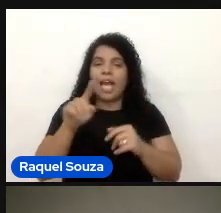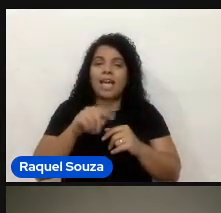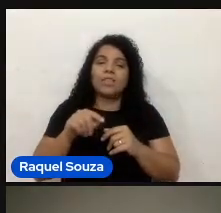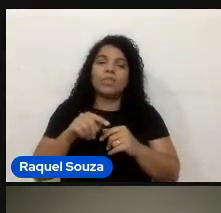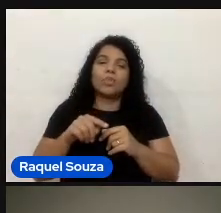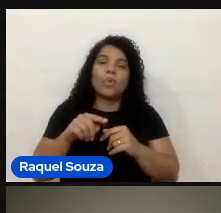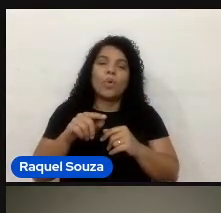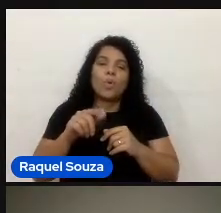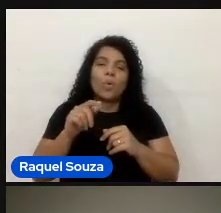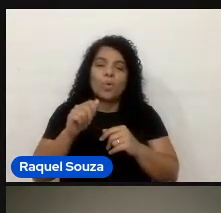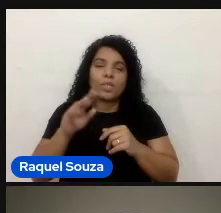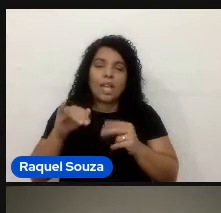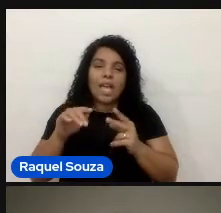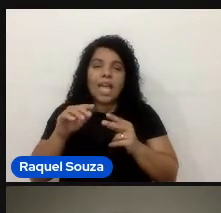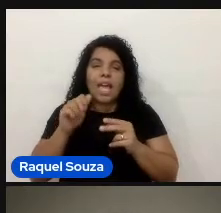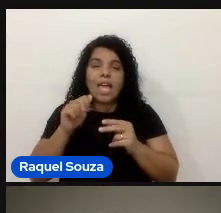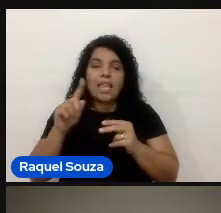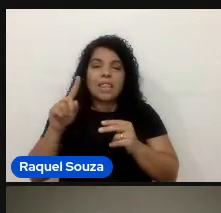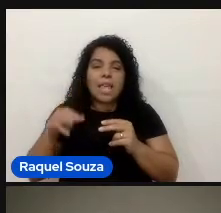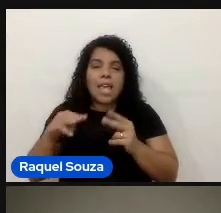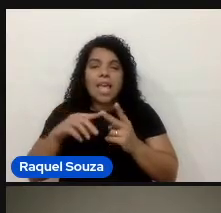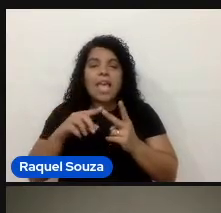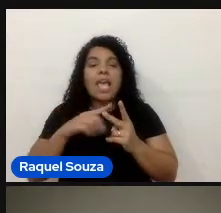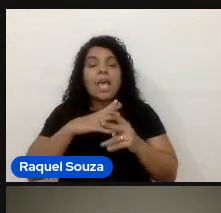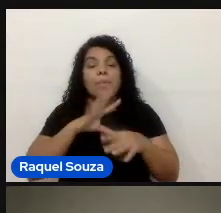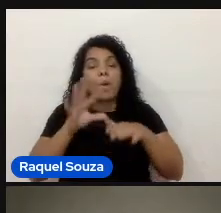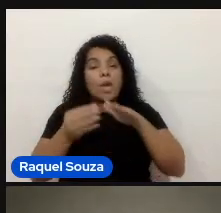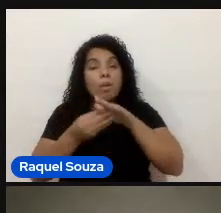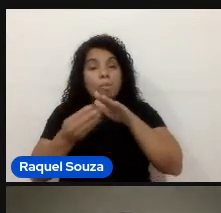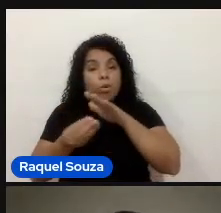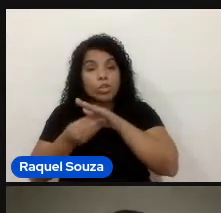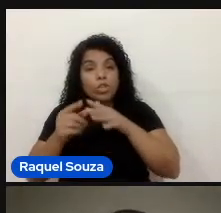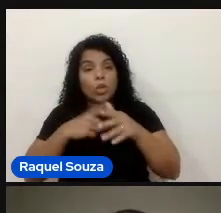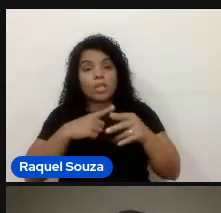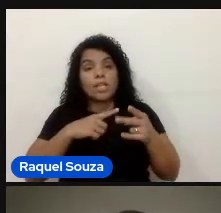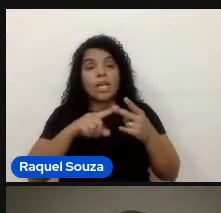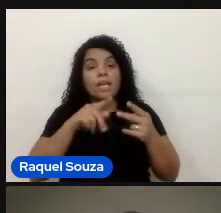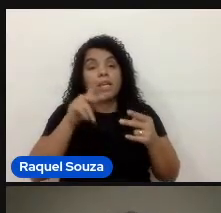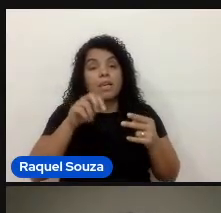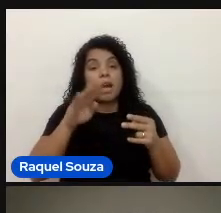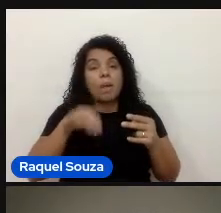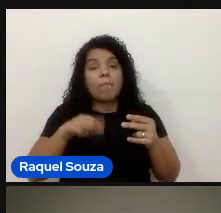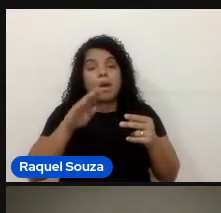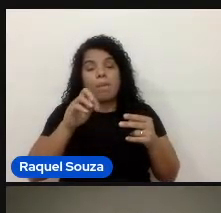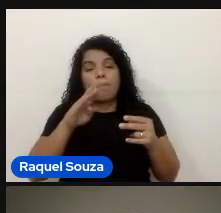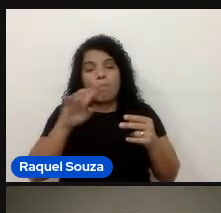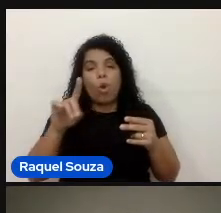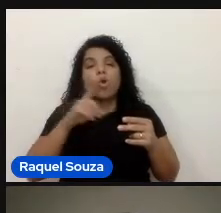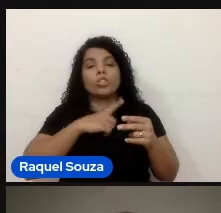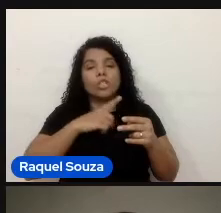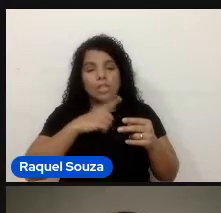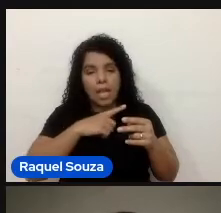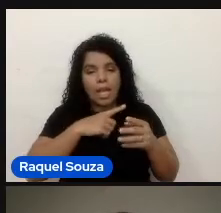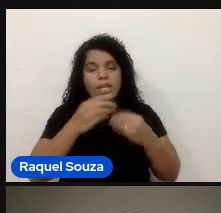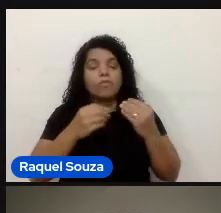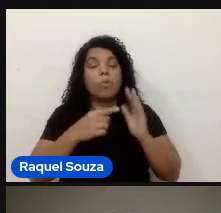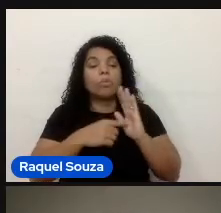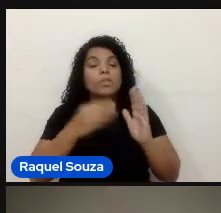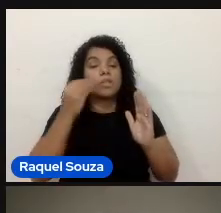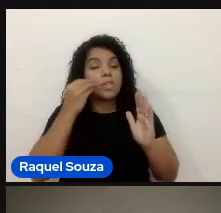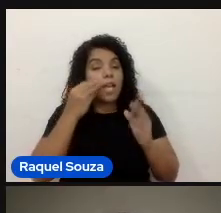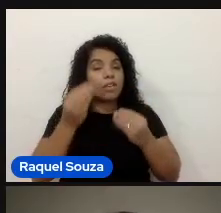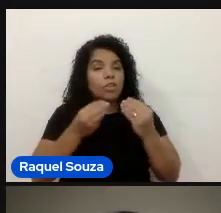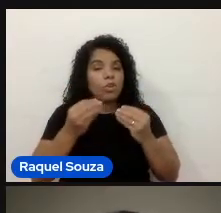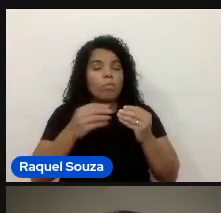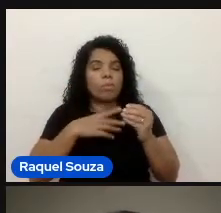adiciono como colaborador no repositório. A gente tem um Kanban board, vou mostrar aqui, com tasks para implementar, então